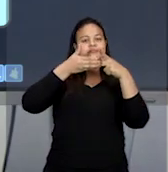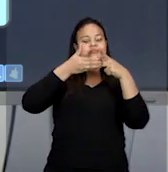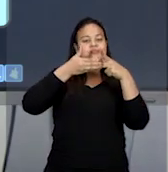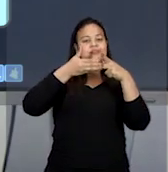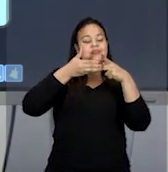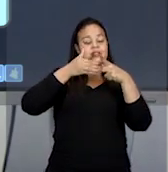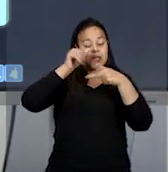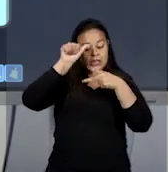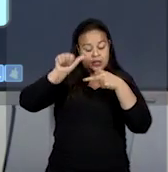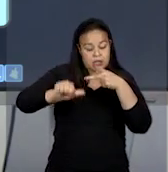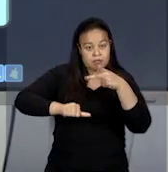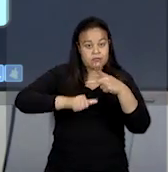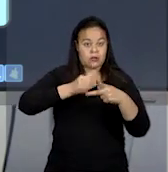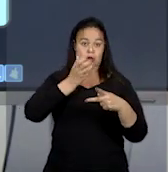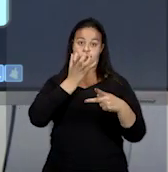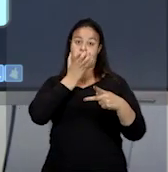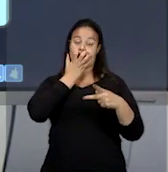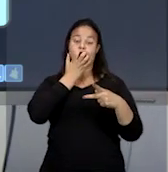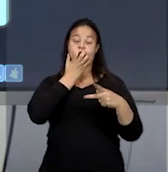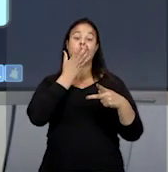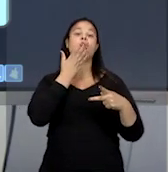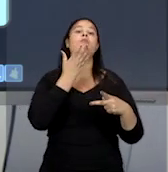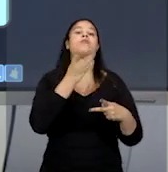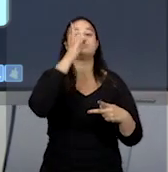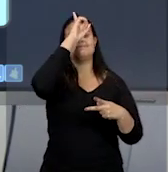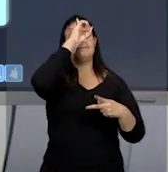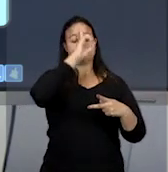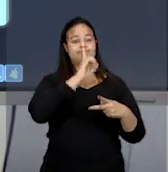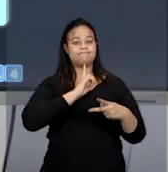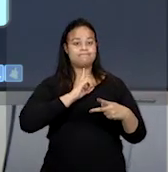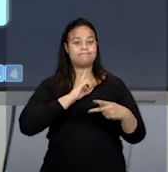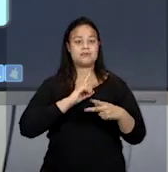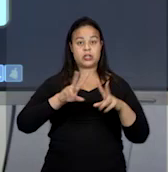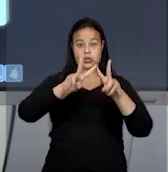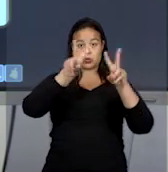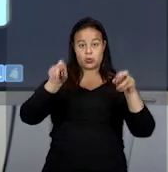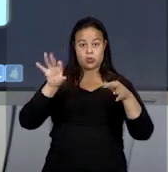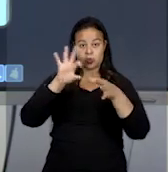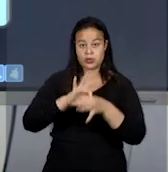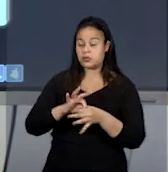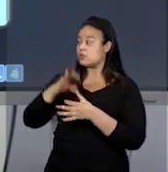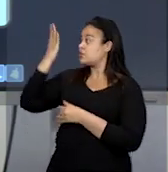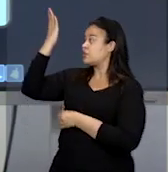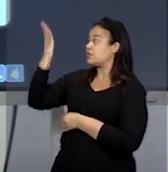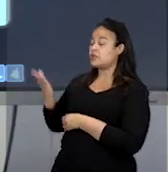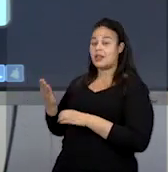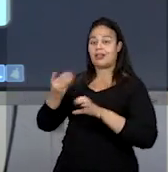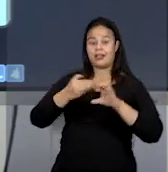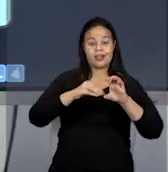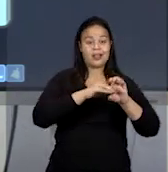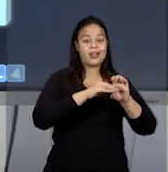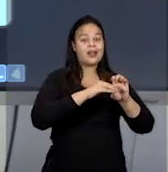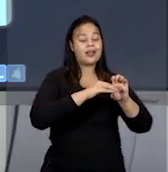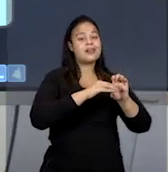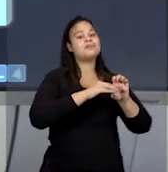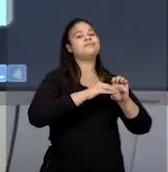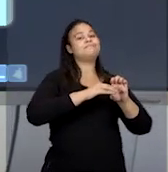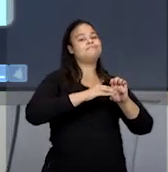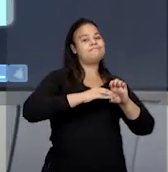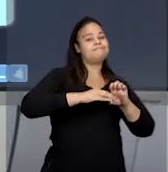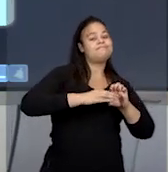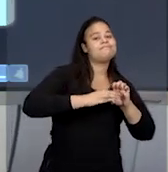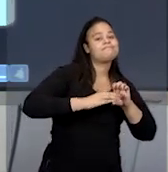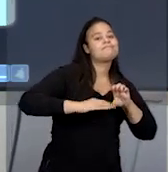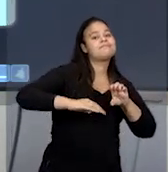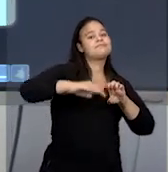então, o labrador amarelo. Nesse caso, ocorreu uma epistasia o quê? Recessiva.